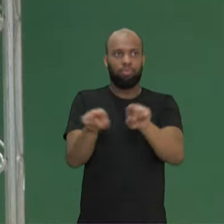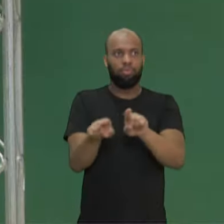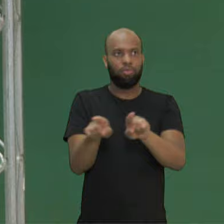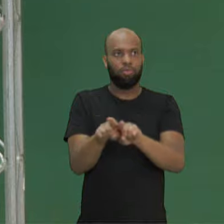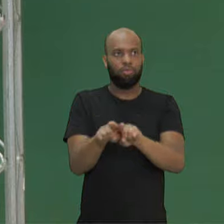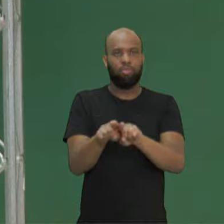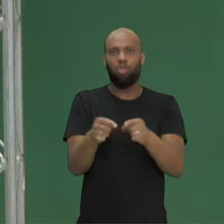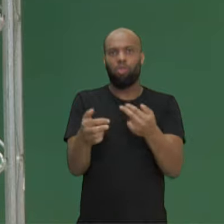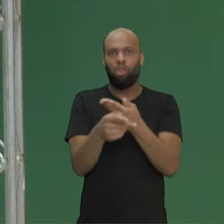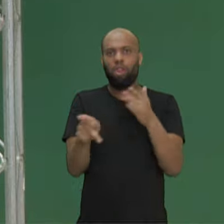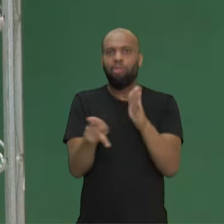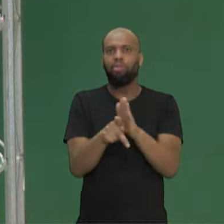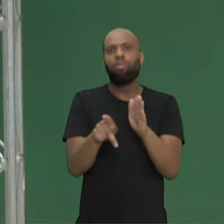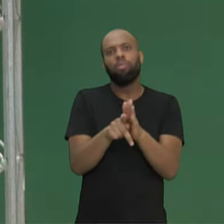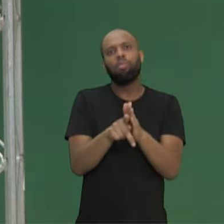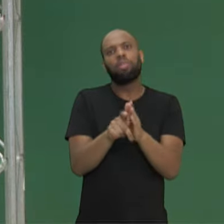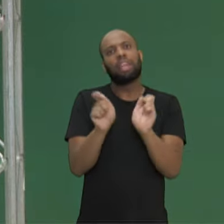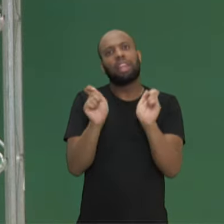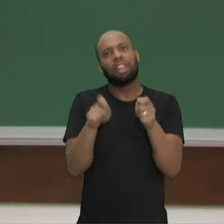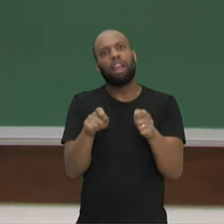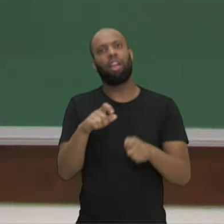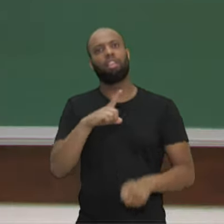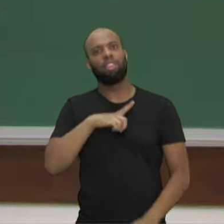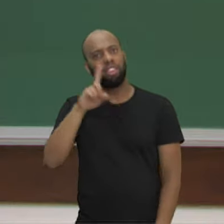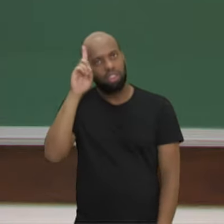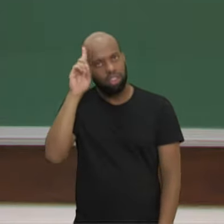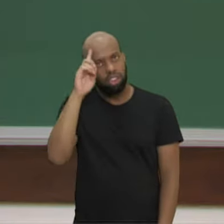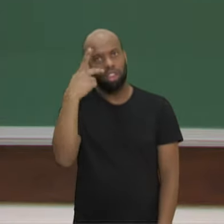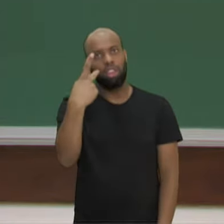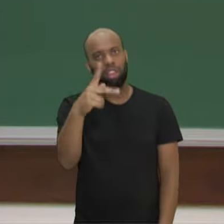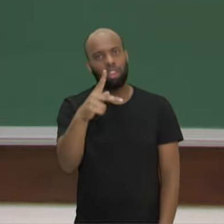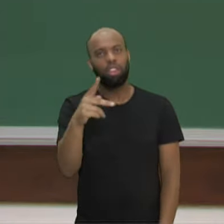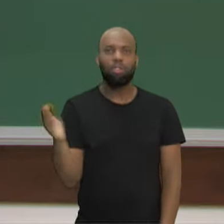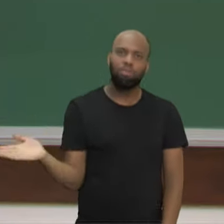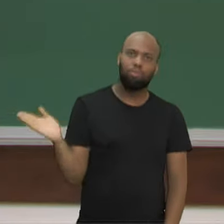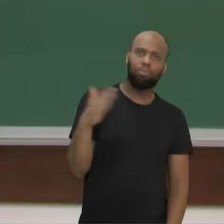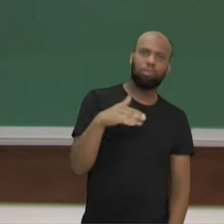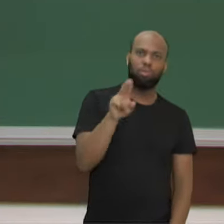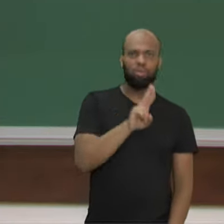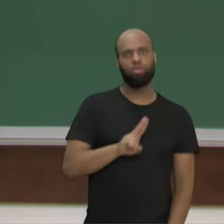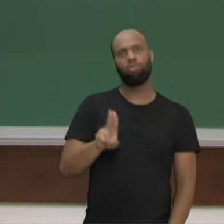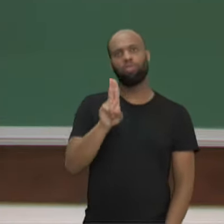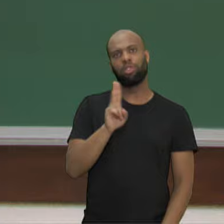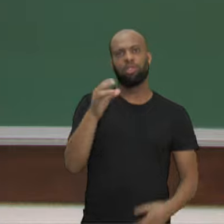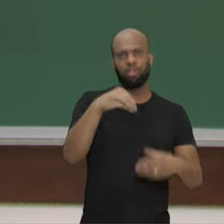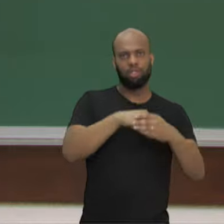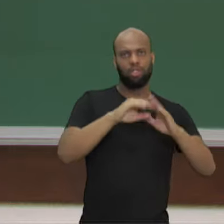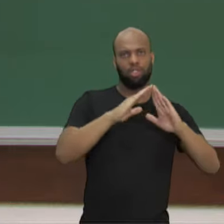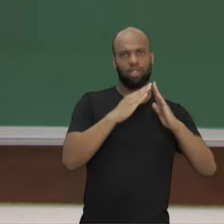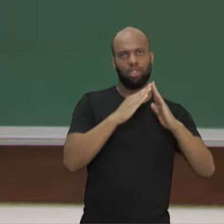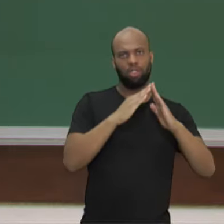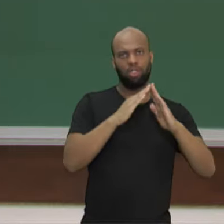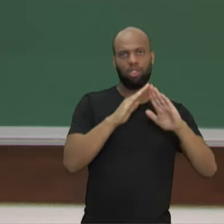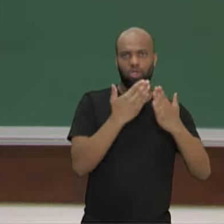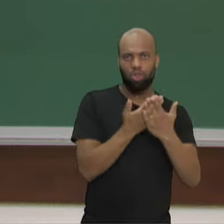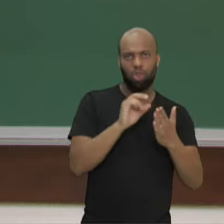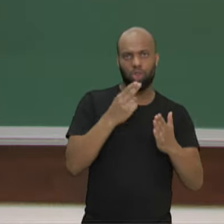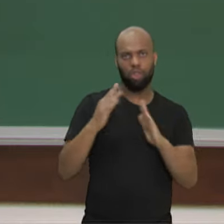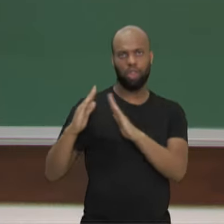dia e trazer para o seu espaço da casa ou da escola, né? Lembra, teatro de sombra, a gente